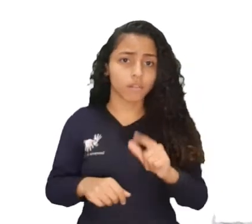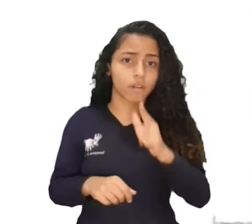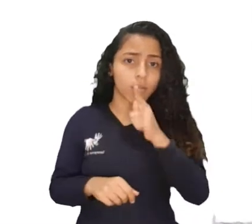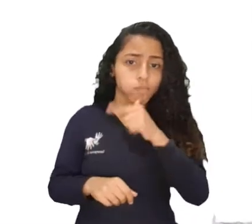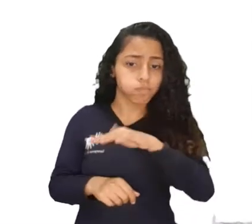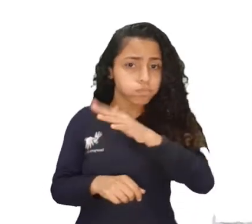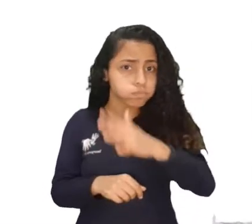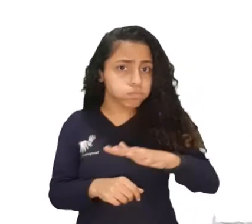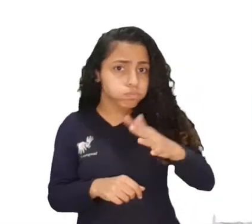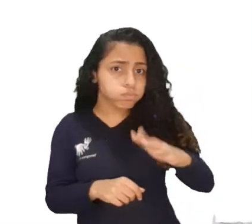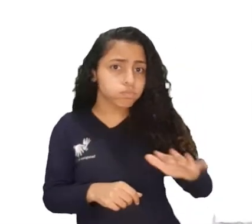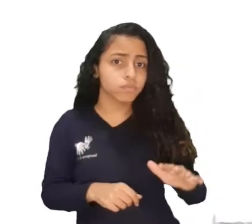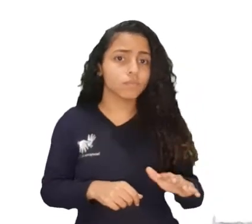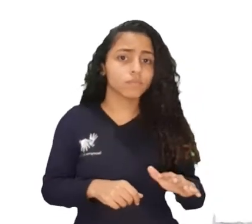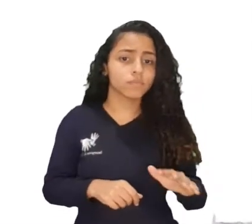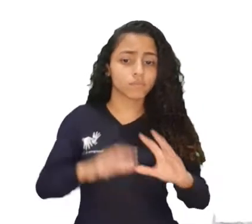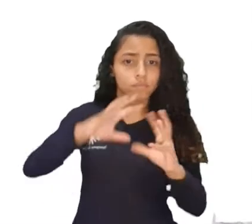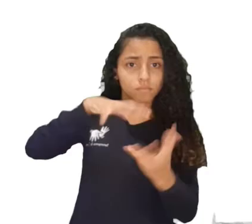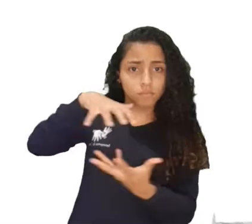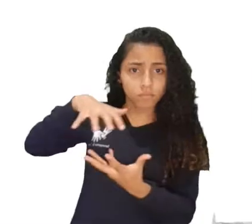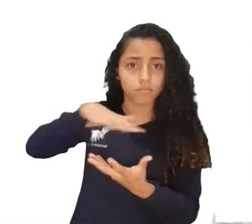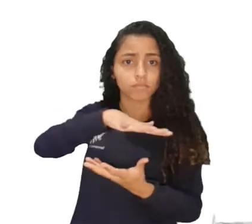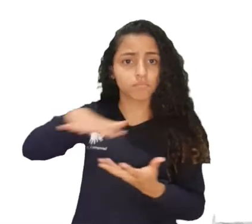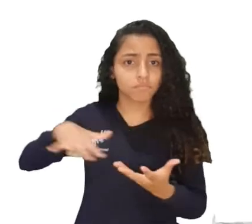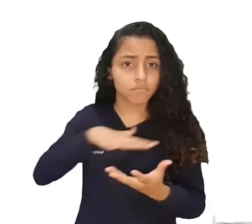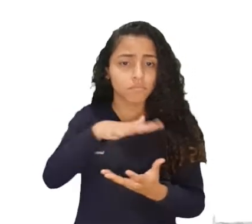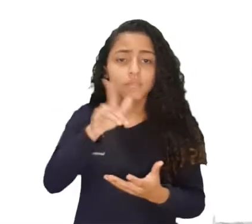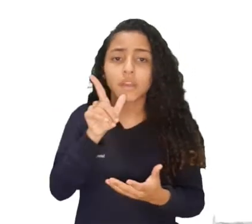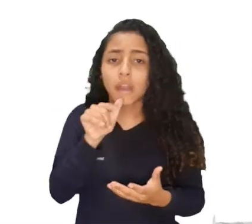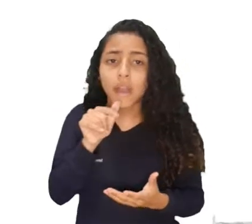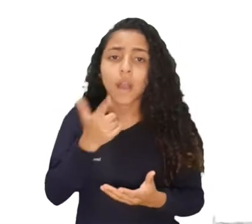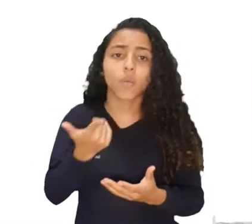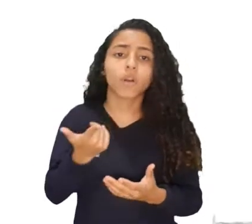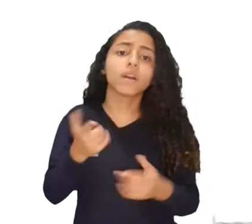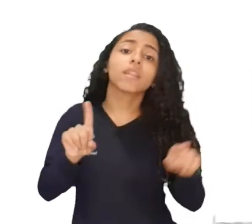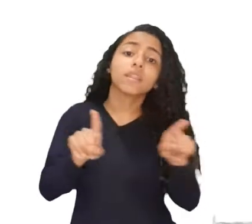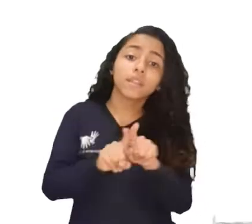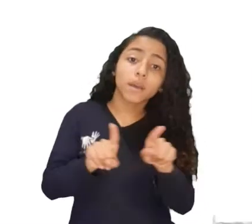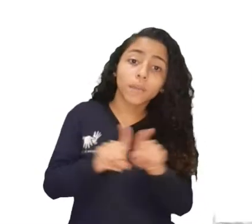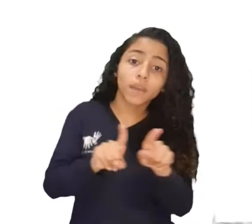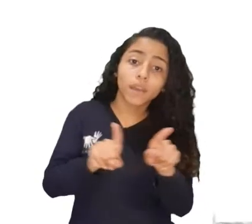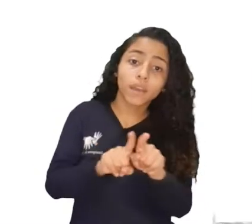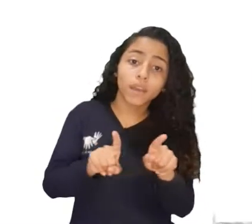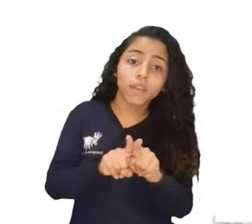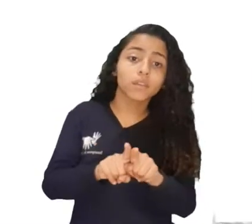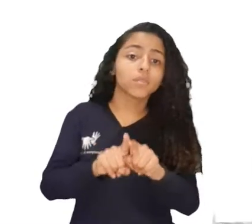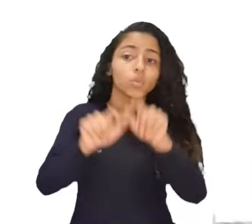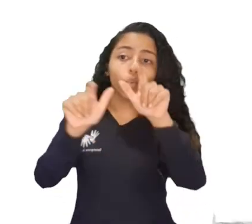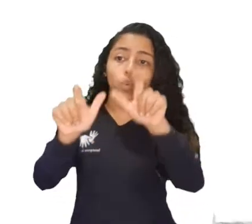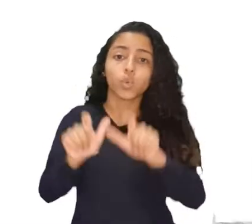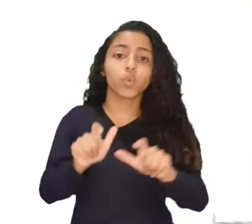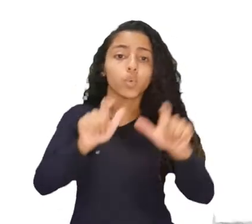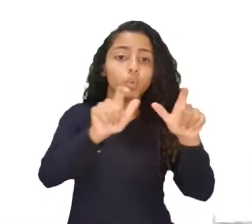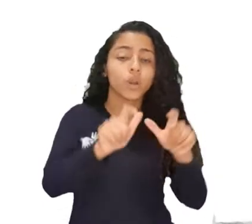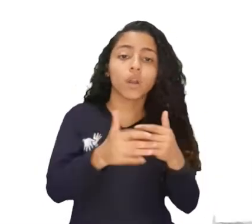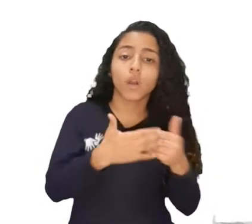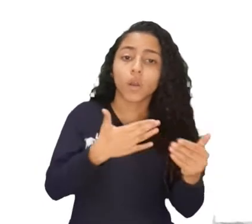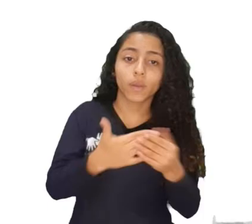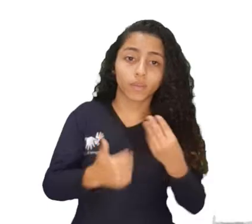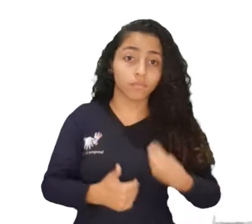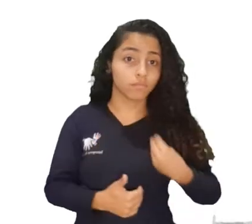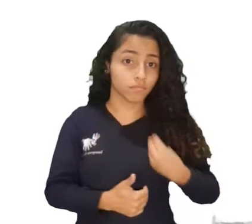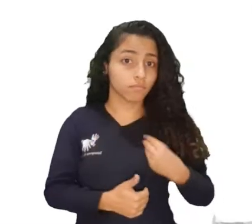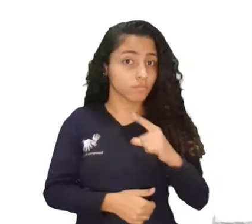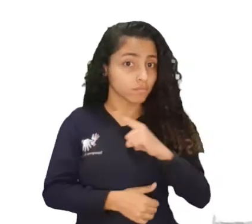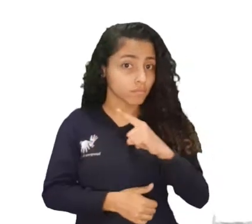outros ecossistemas aquáticos e também dos complexos ecológicos dos quais esses seres vivos fazem parte. A biodiversidade,